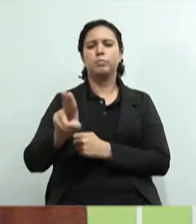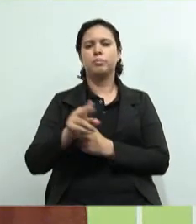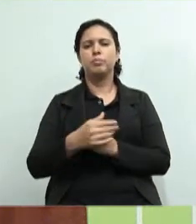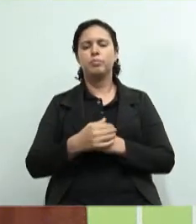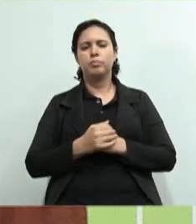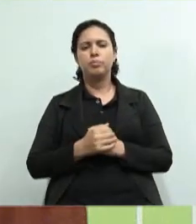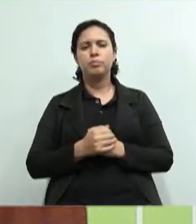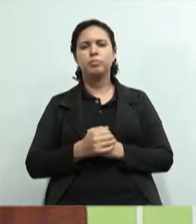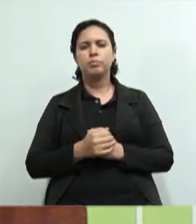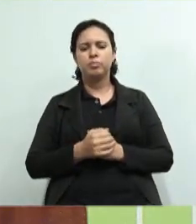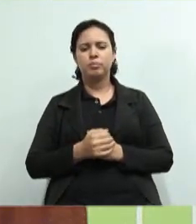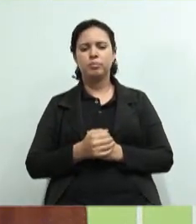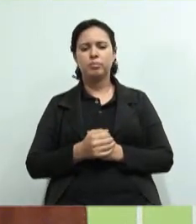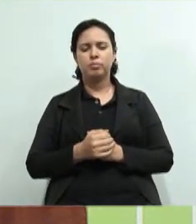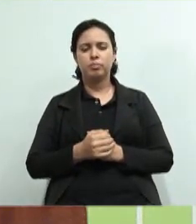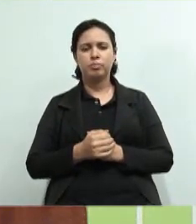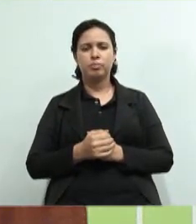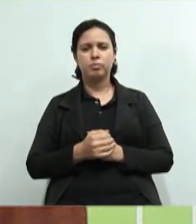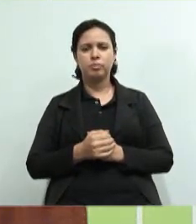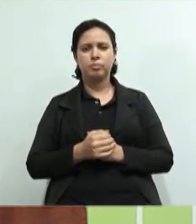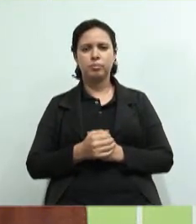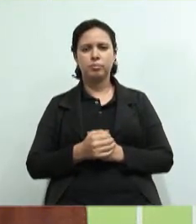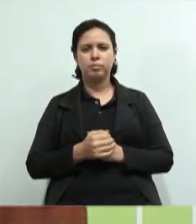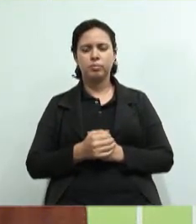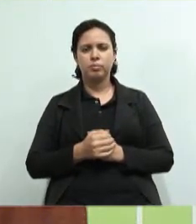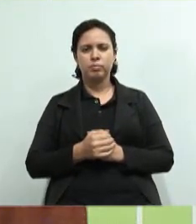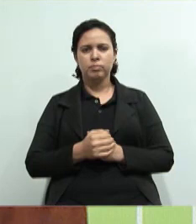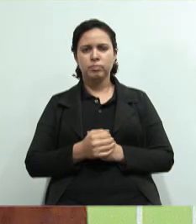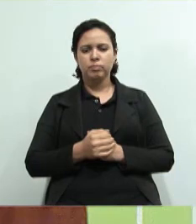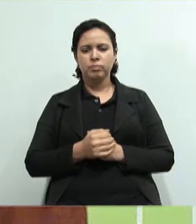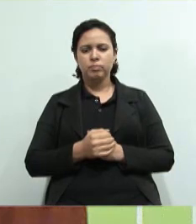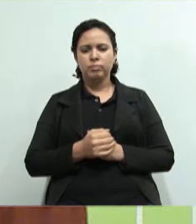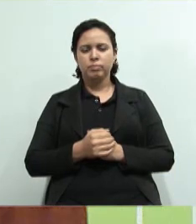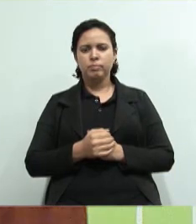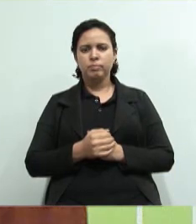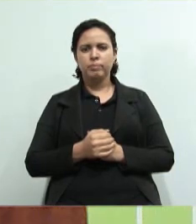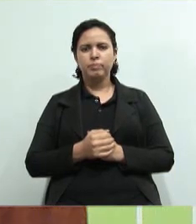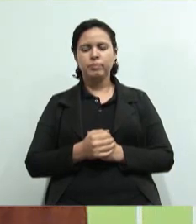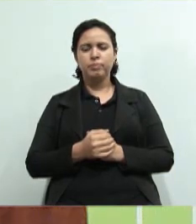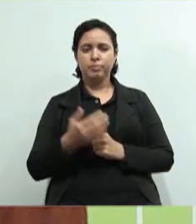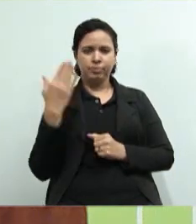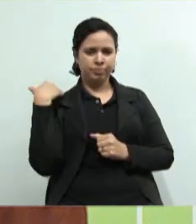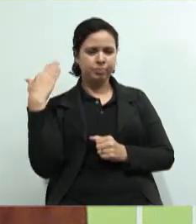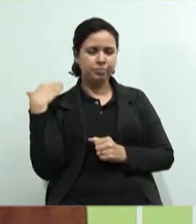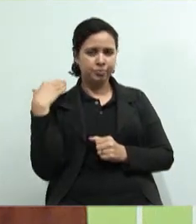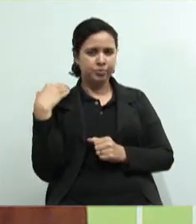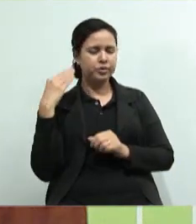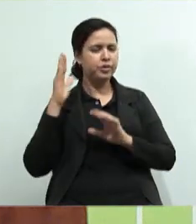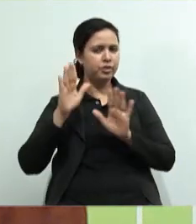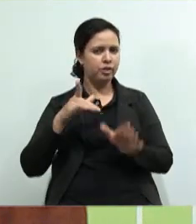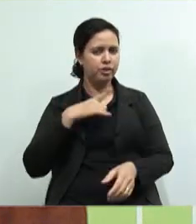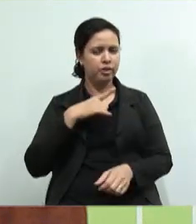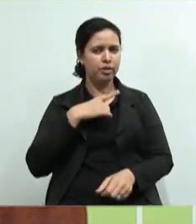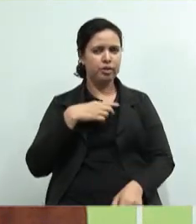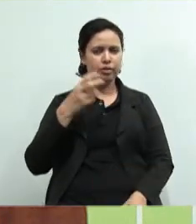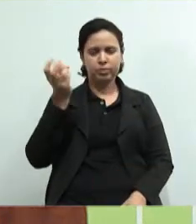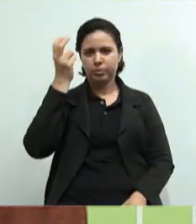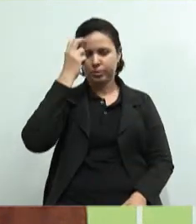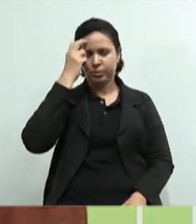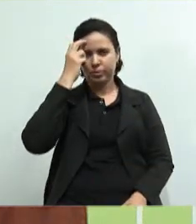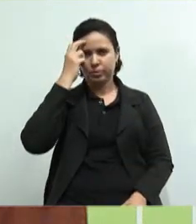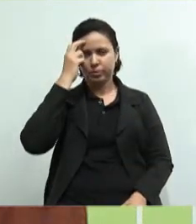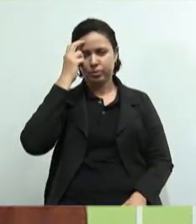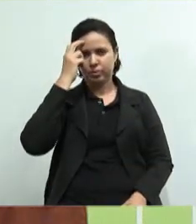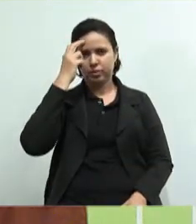né? Agora, eles já tinham essa cultura de não